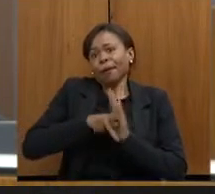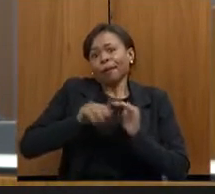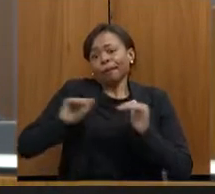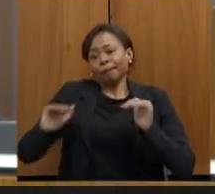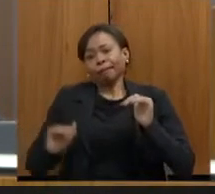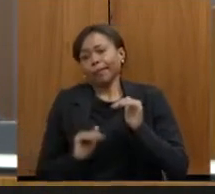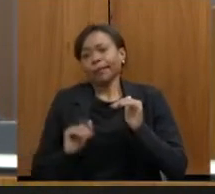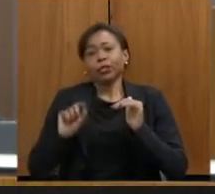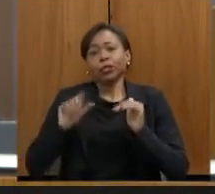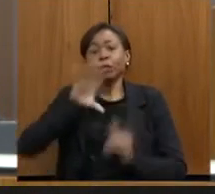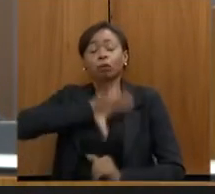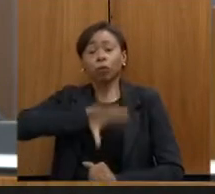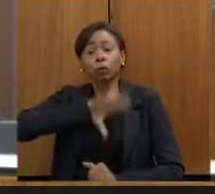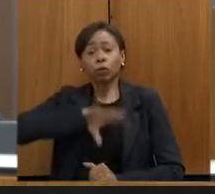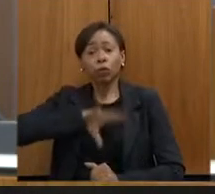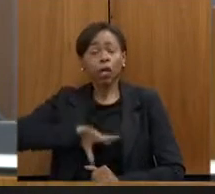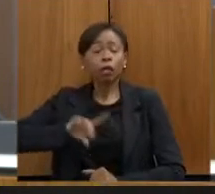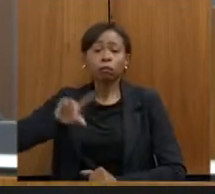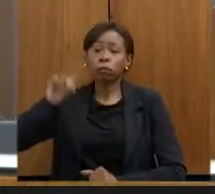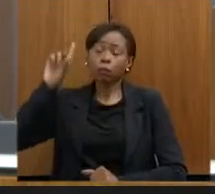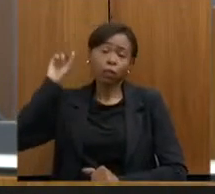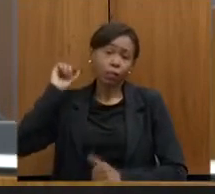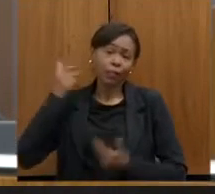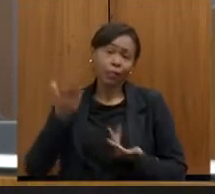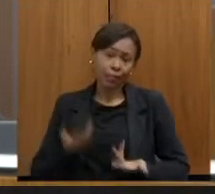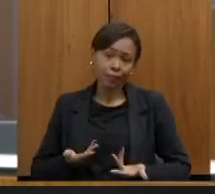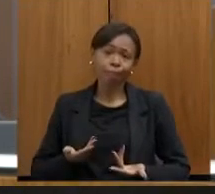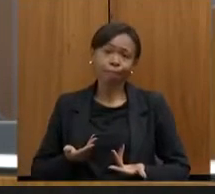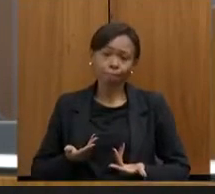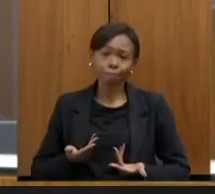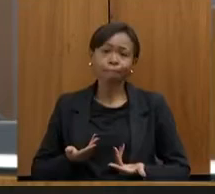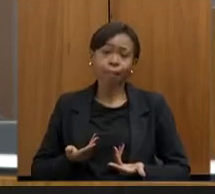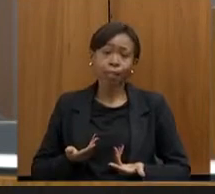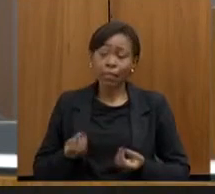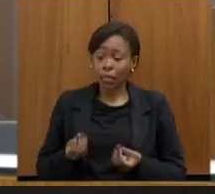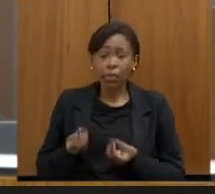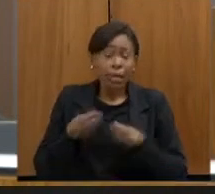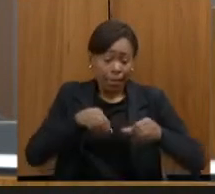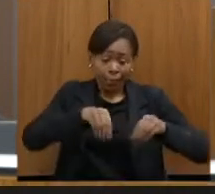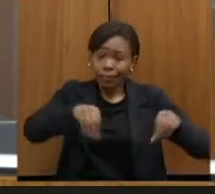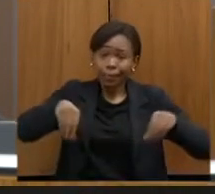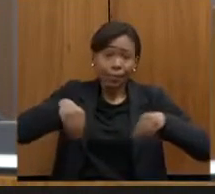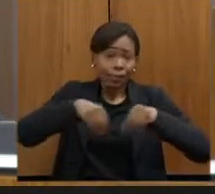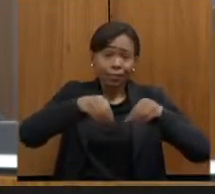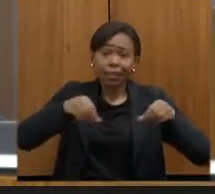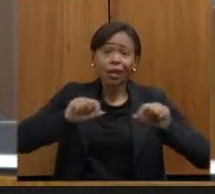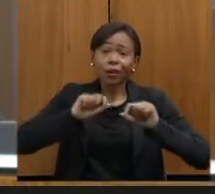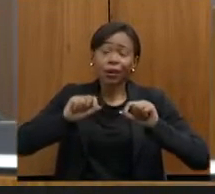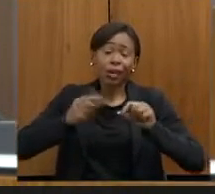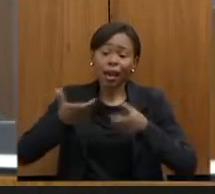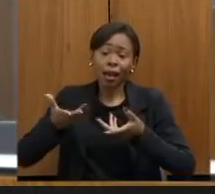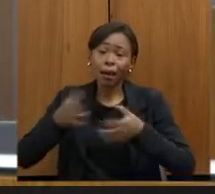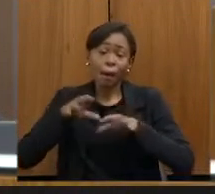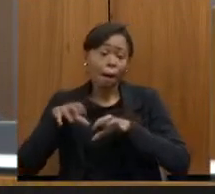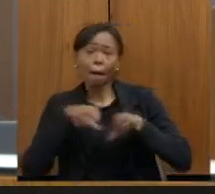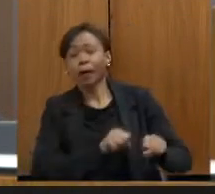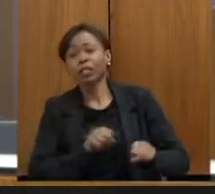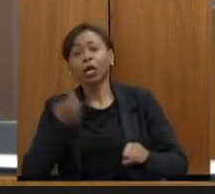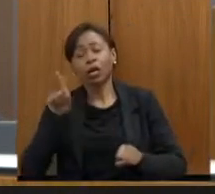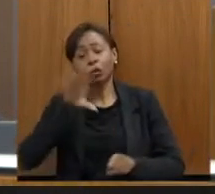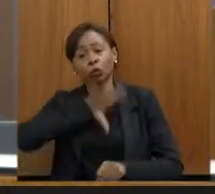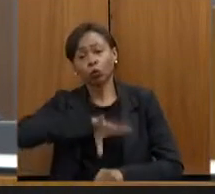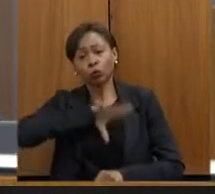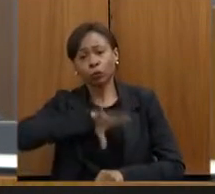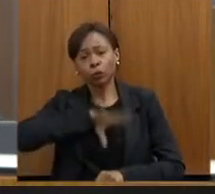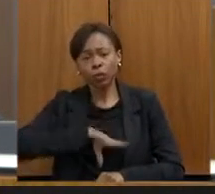as nossas terras eram cedidas pela coroa portuguesa a pessoas que, muitas vezes, nem aqui vinham, como o caso, por exemplo, das capitanias